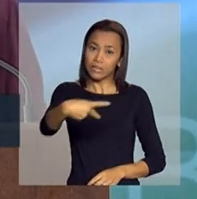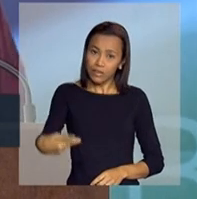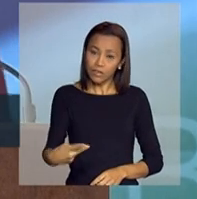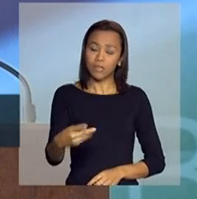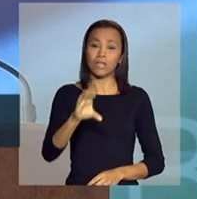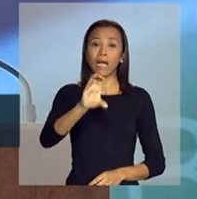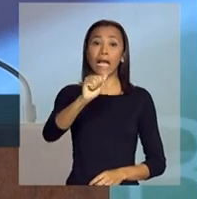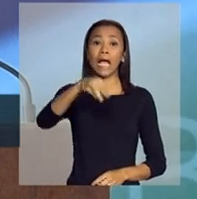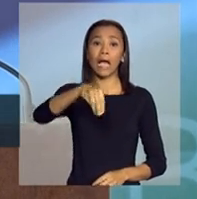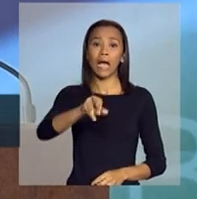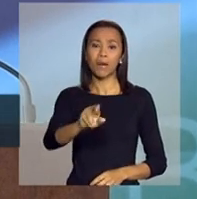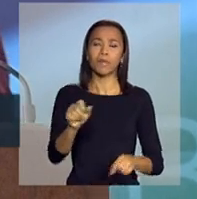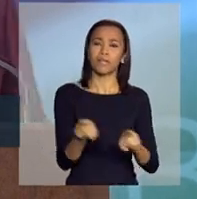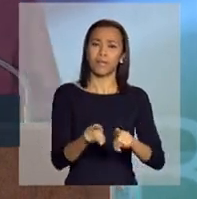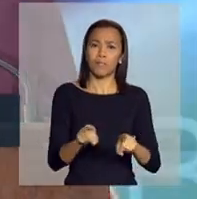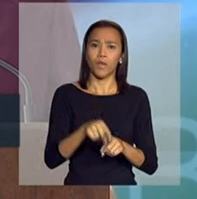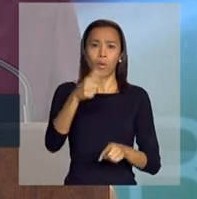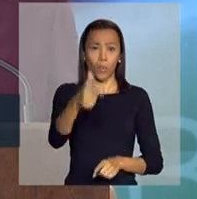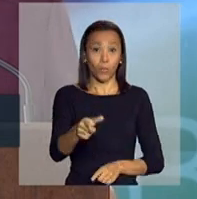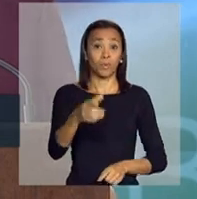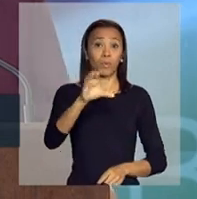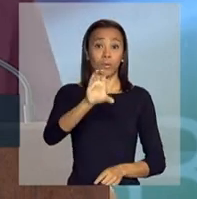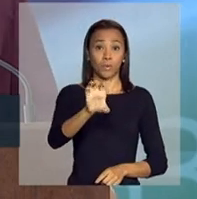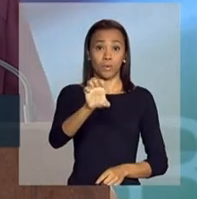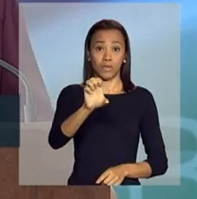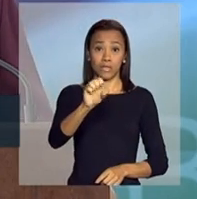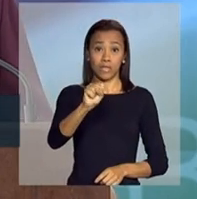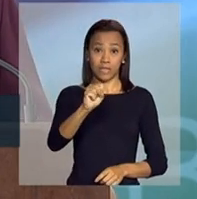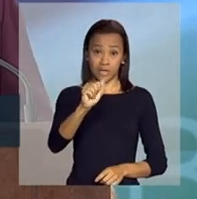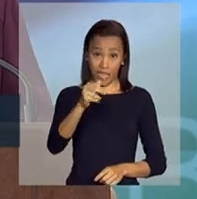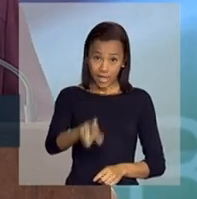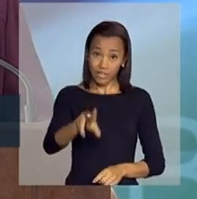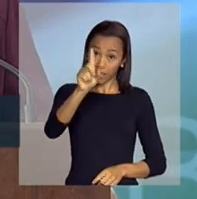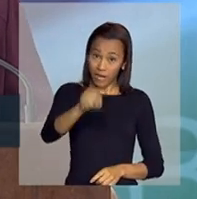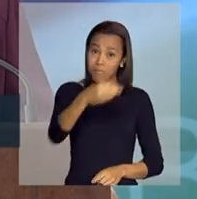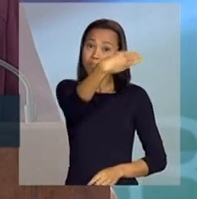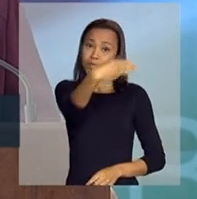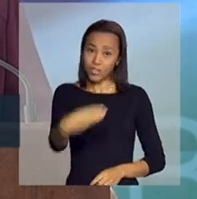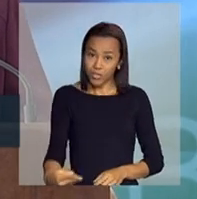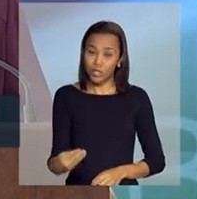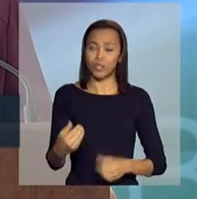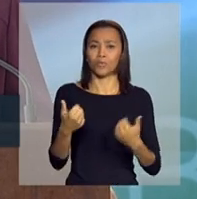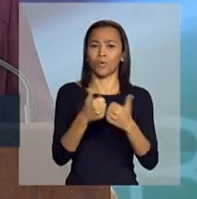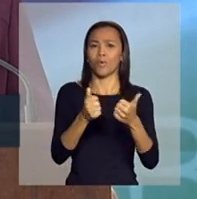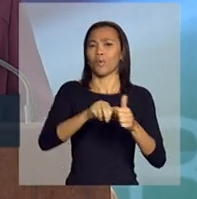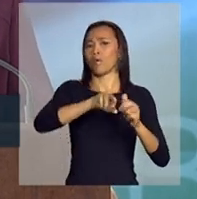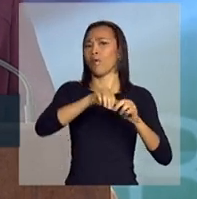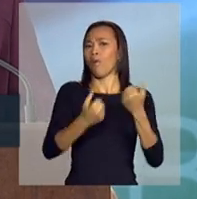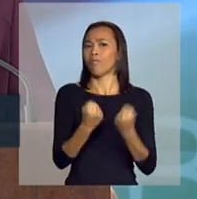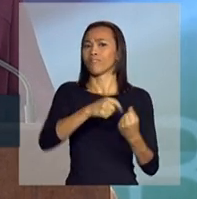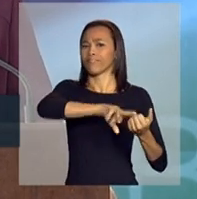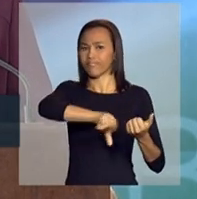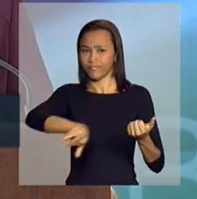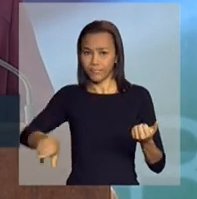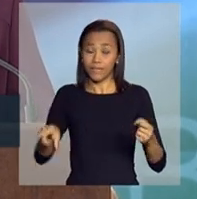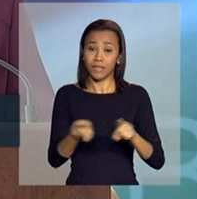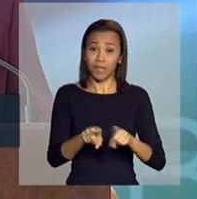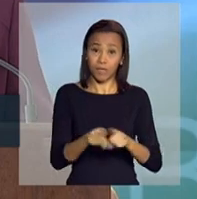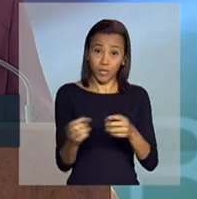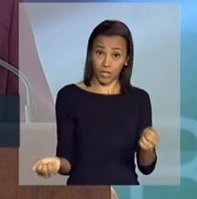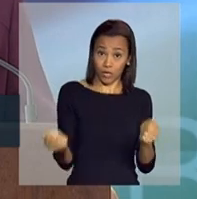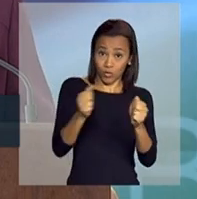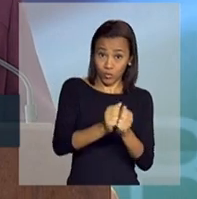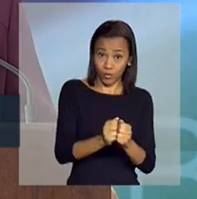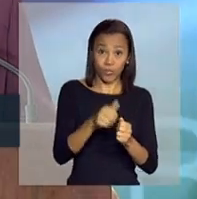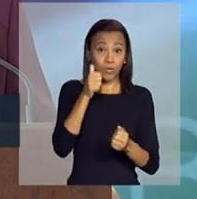Deputados, o senhor César Borges, ministro de Estado dos Transportes, e senhora Tércia Borges,